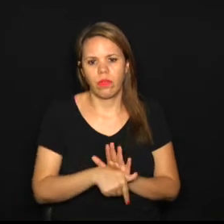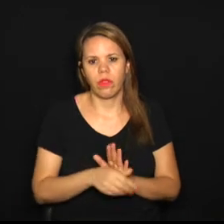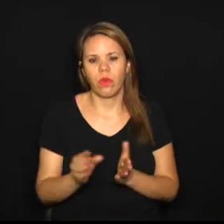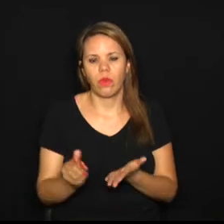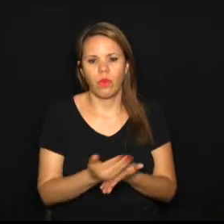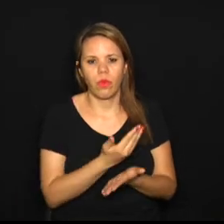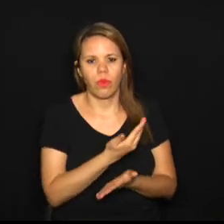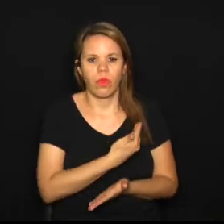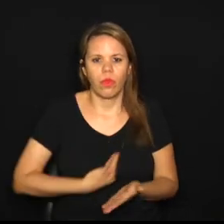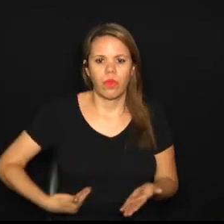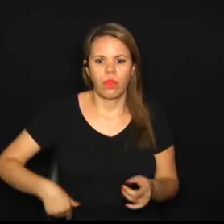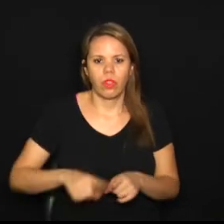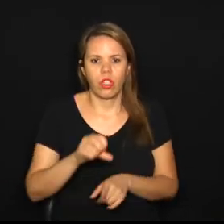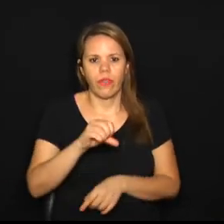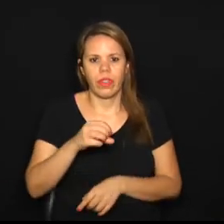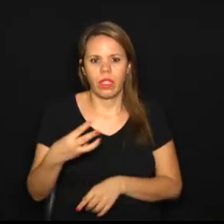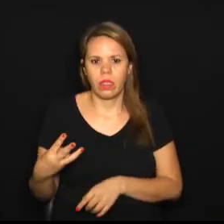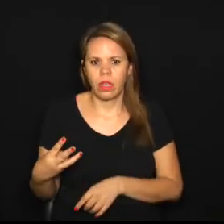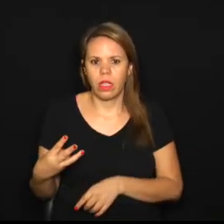Estado,